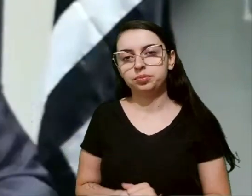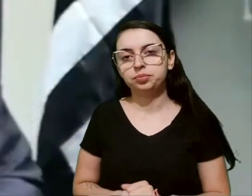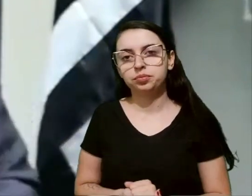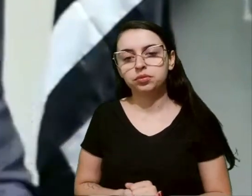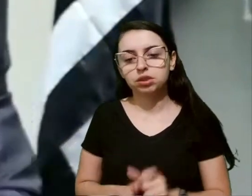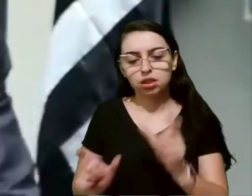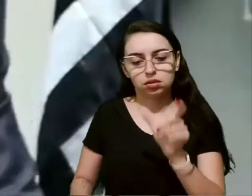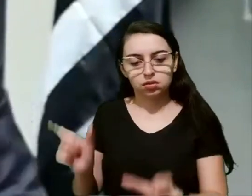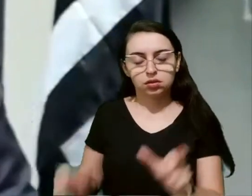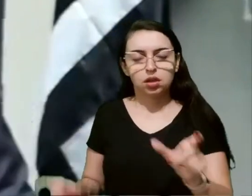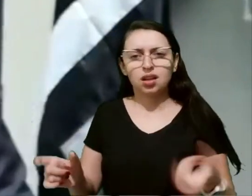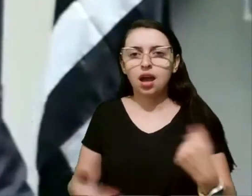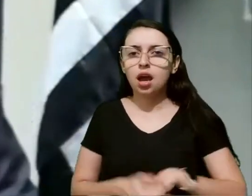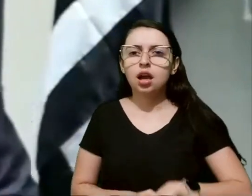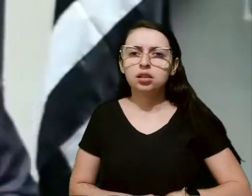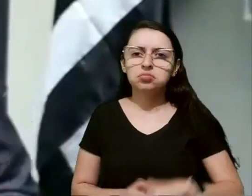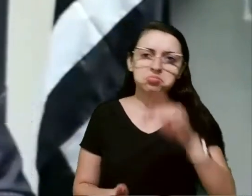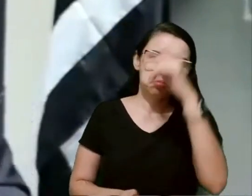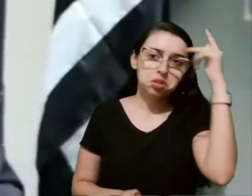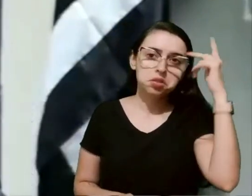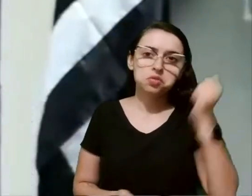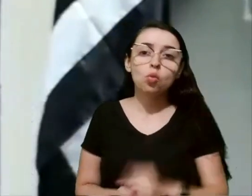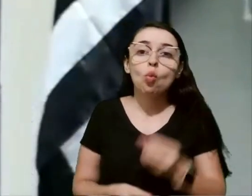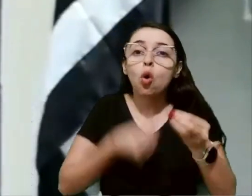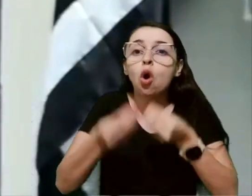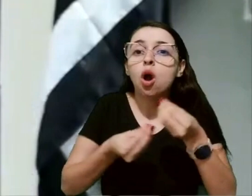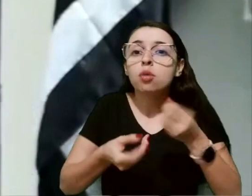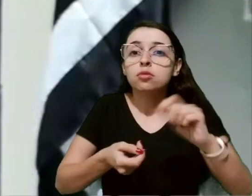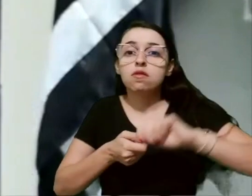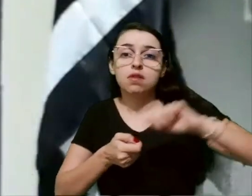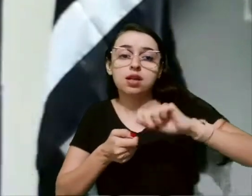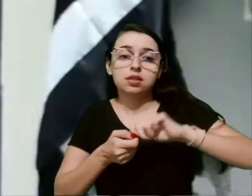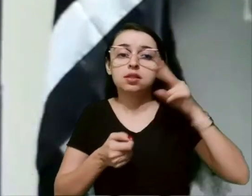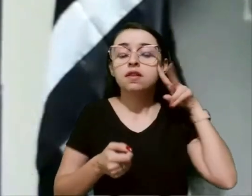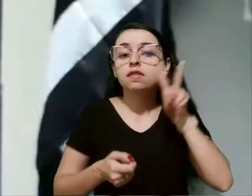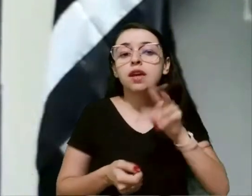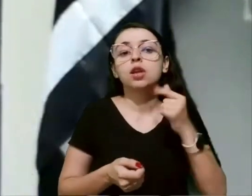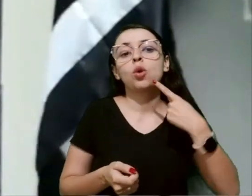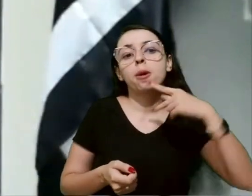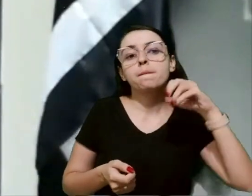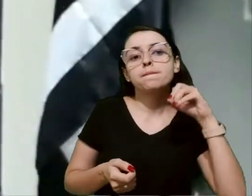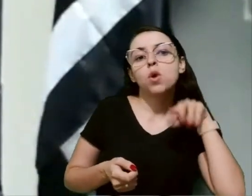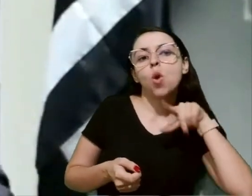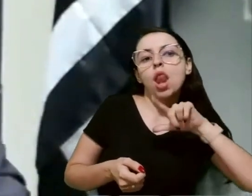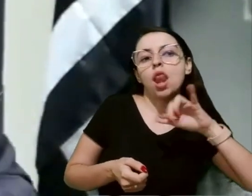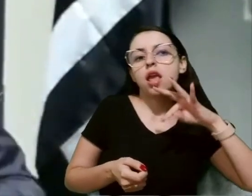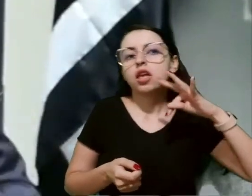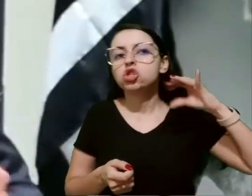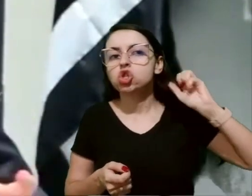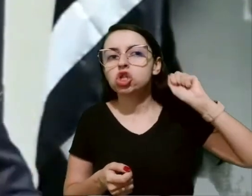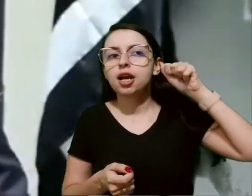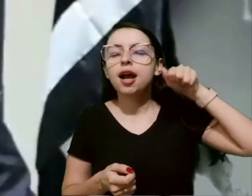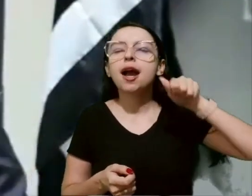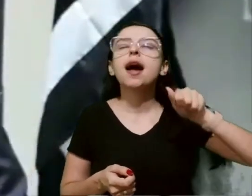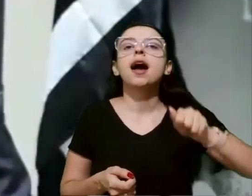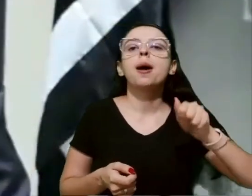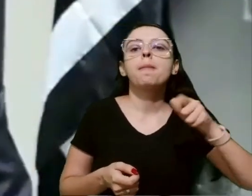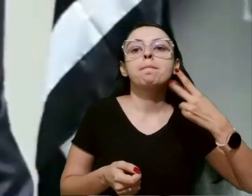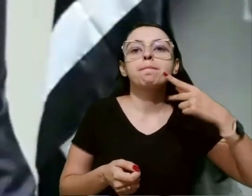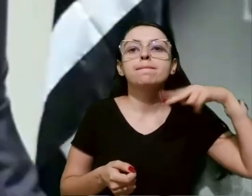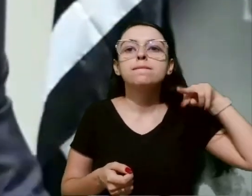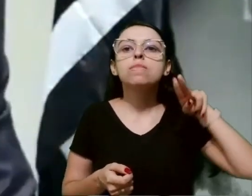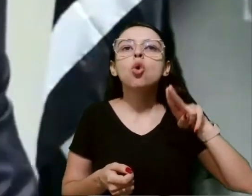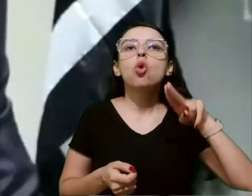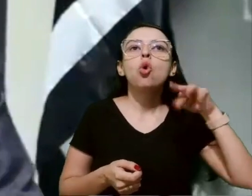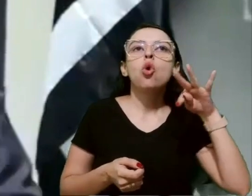Para cada fenômeno desse, você tem uma maneira de reagir do ponto de vista de política pública, né, mas você tem que mensurar e você tem que entender qual